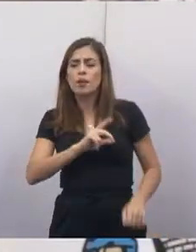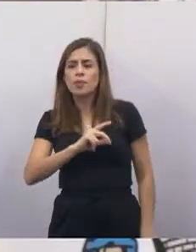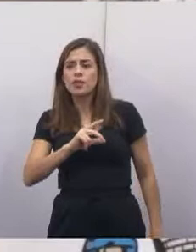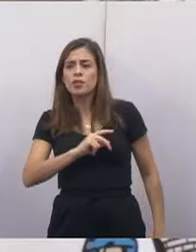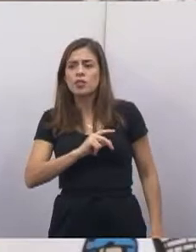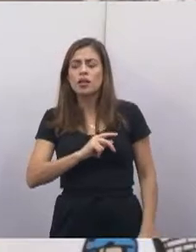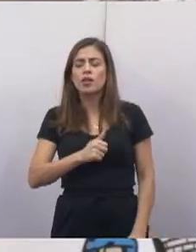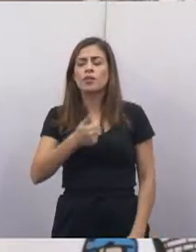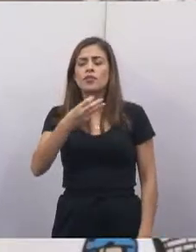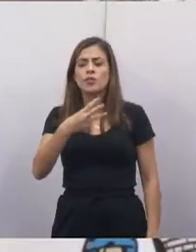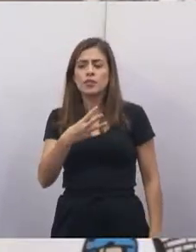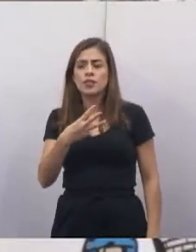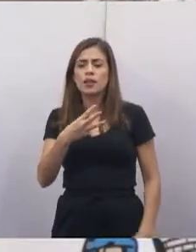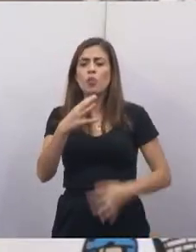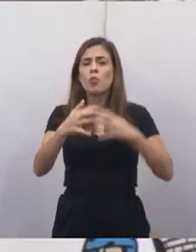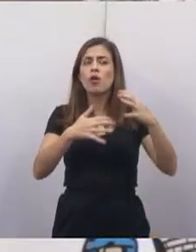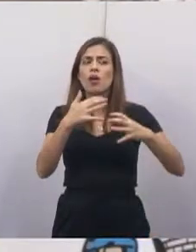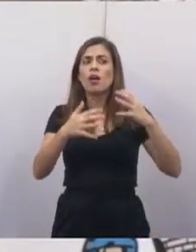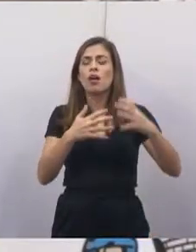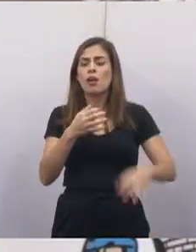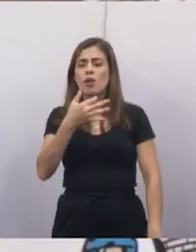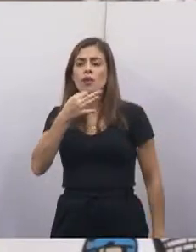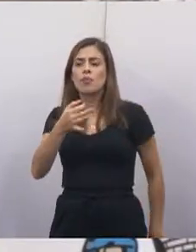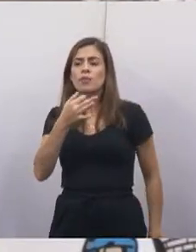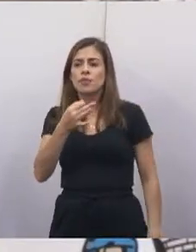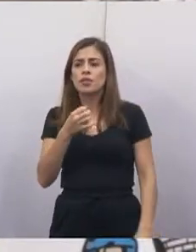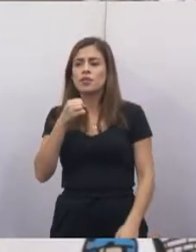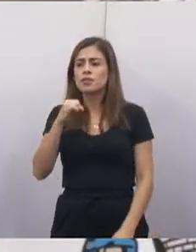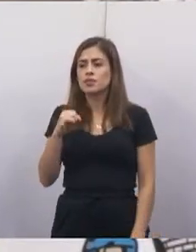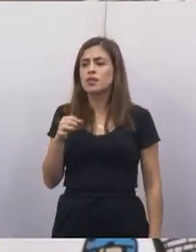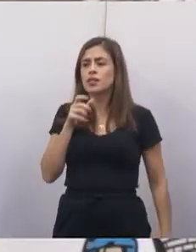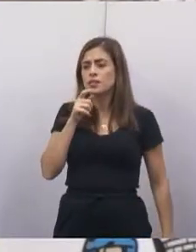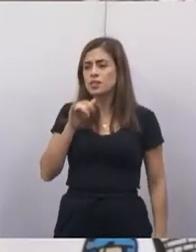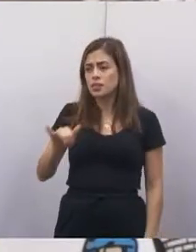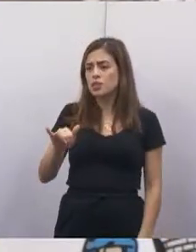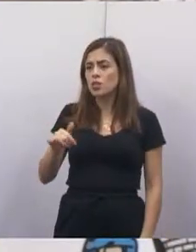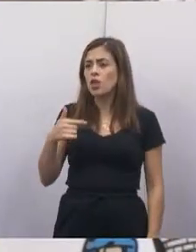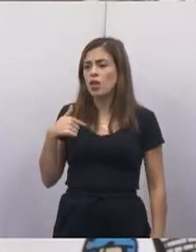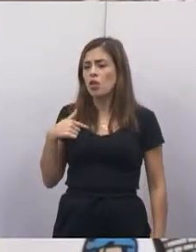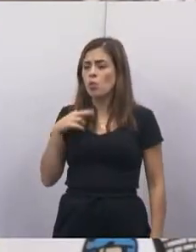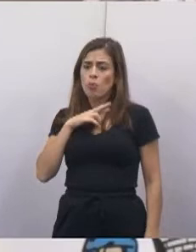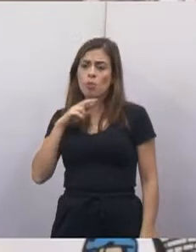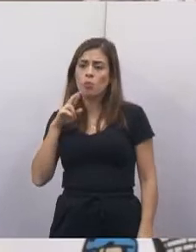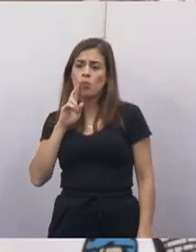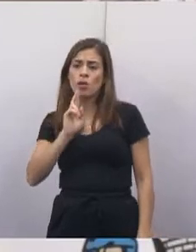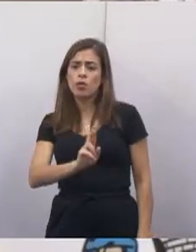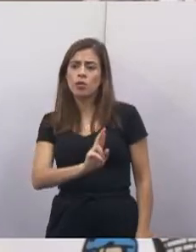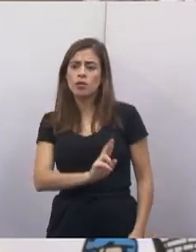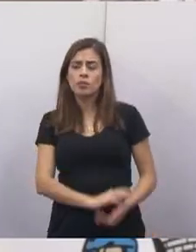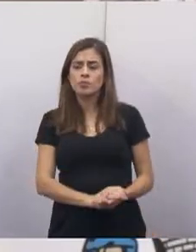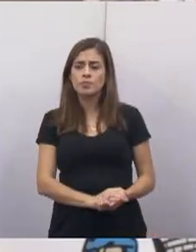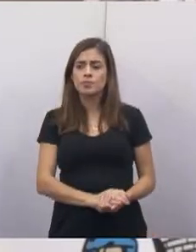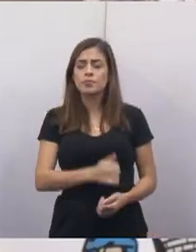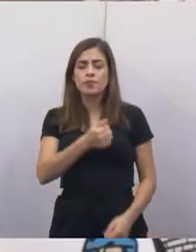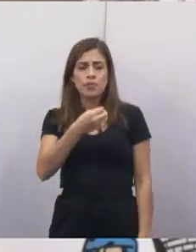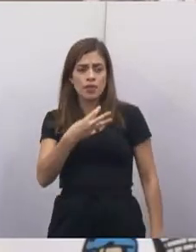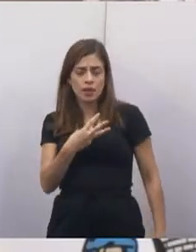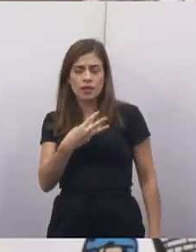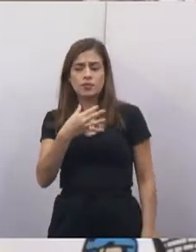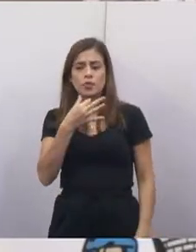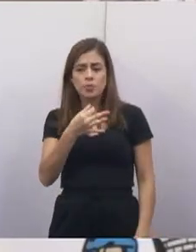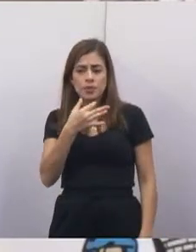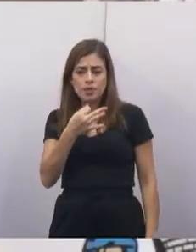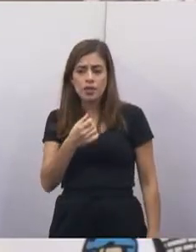são momento 13 opiniões. de informações. Então, se ele citou, eu tenho o direito de responder. Então, são 13 opiniões, são